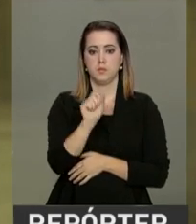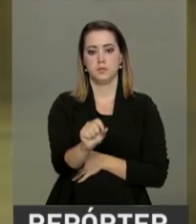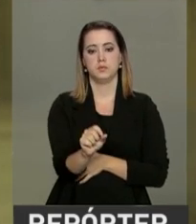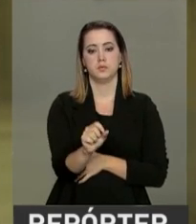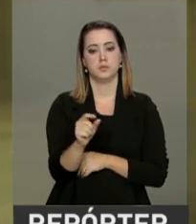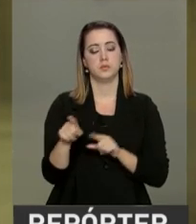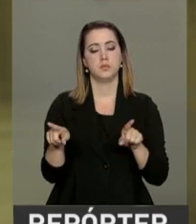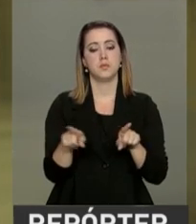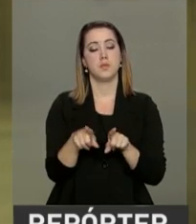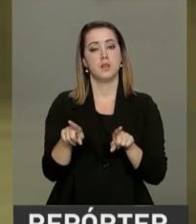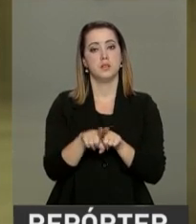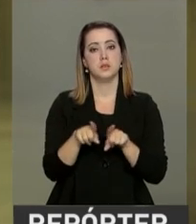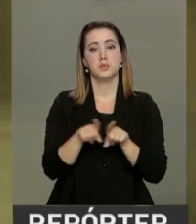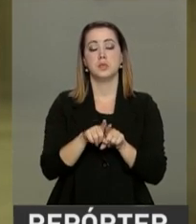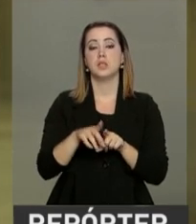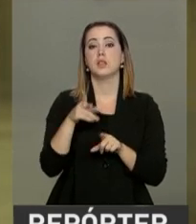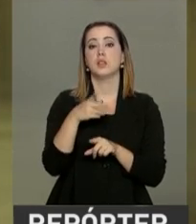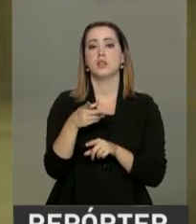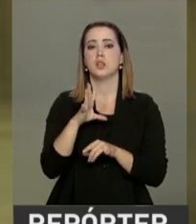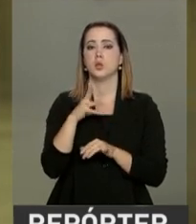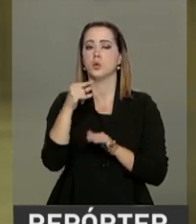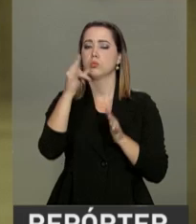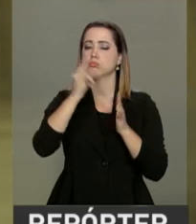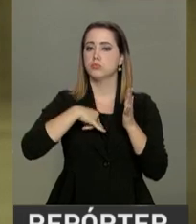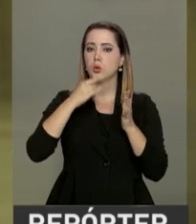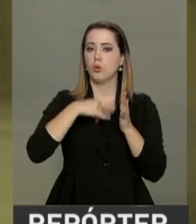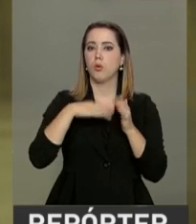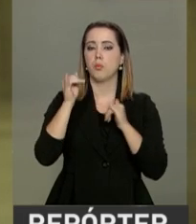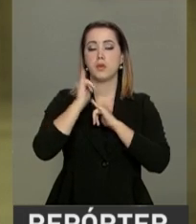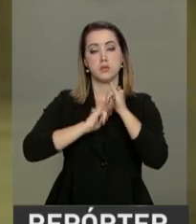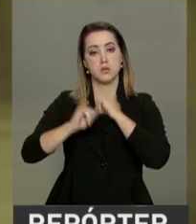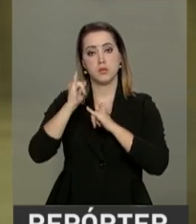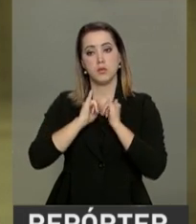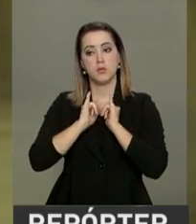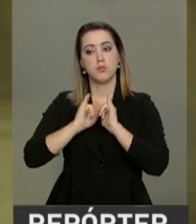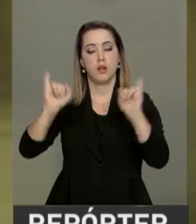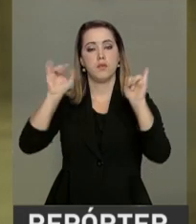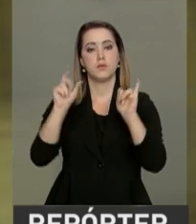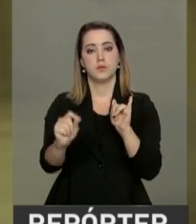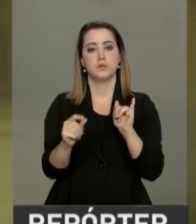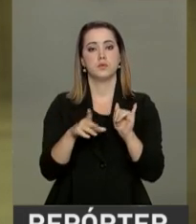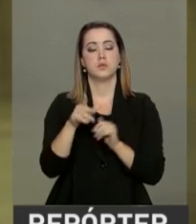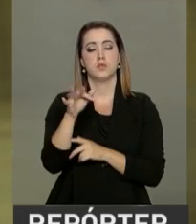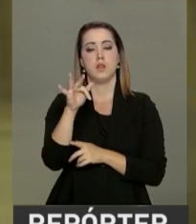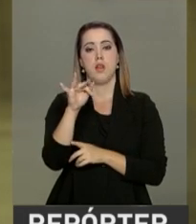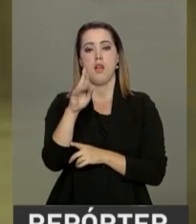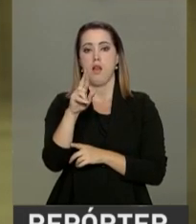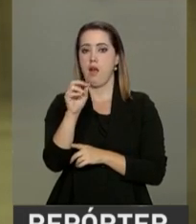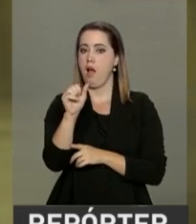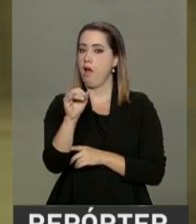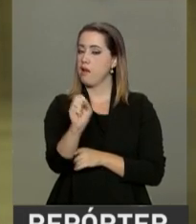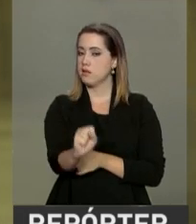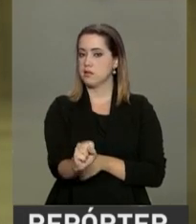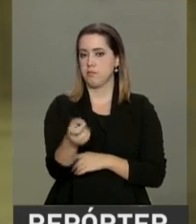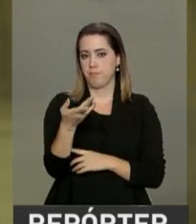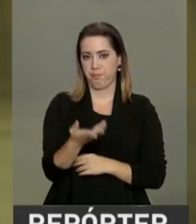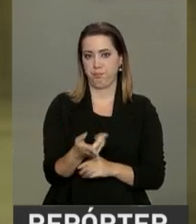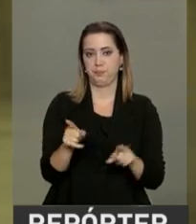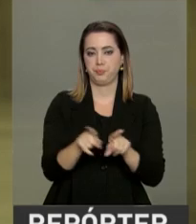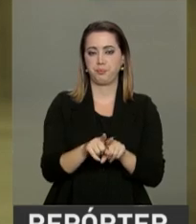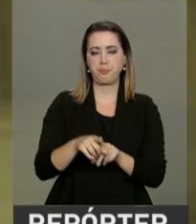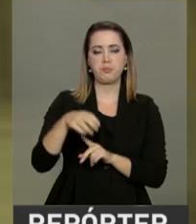dois salários mínimos e que tenha os dados informados corretamente pelo empregador na Relação Anual de Informações Sociais, a RAIS. Cerca